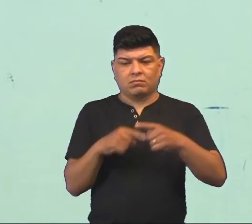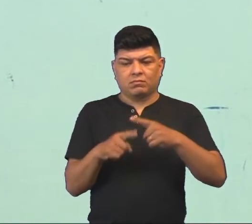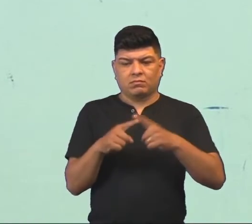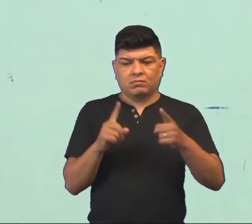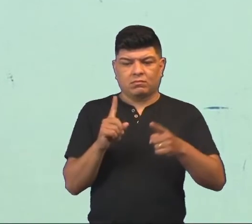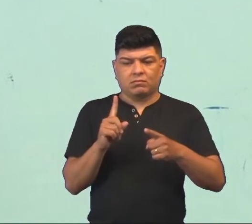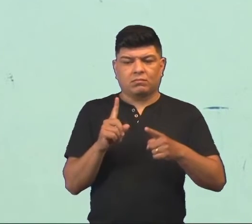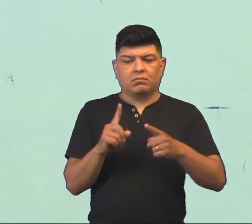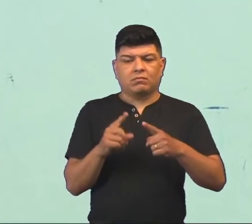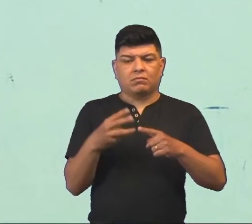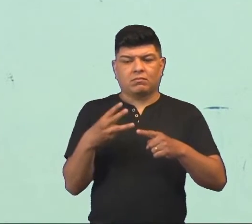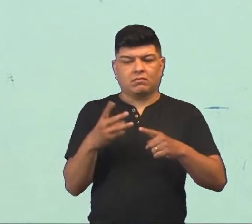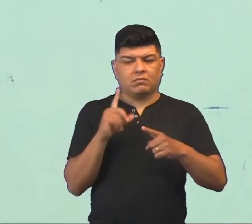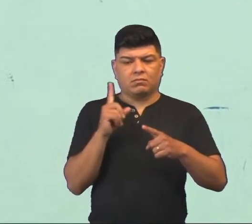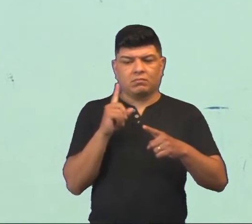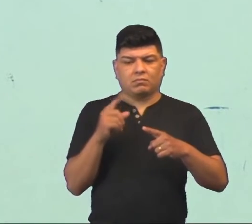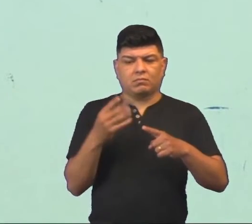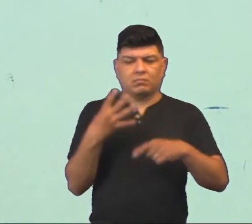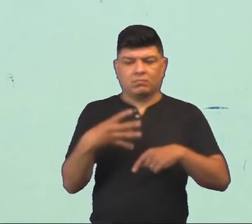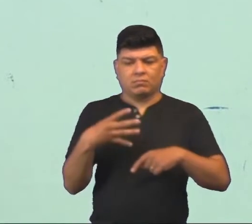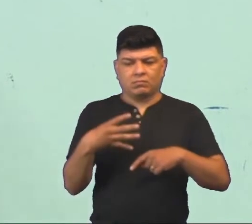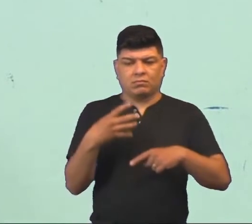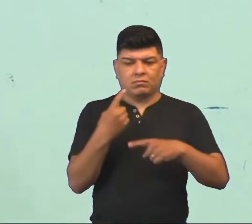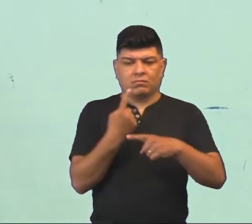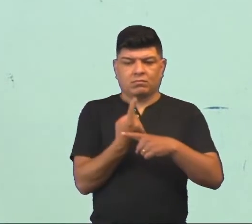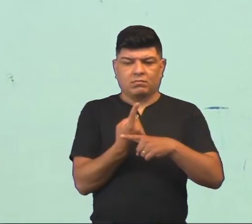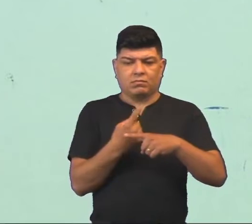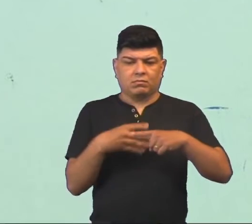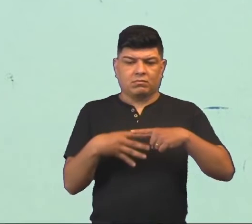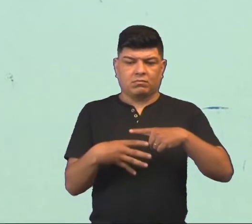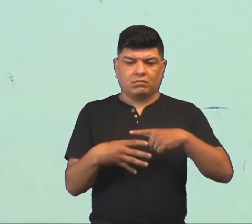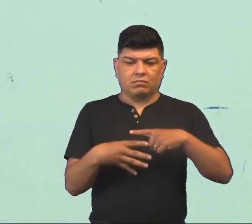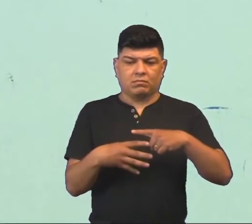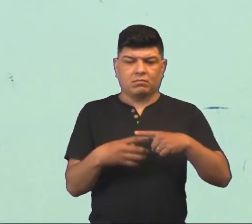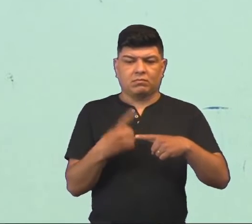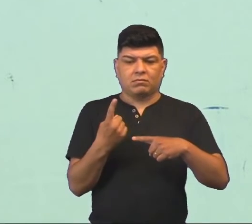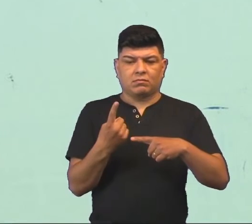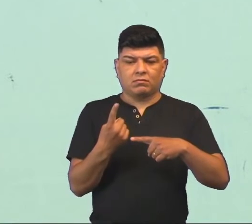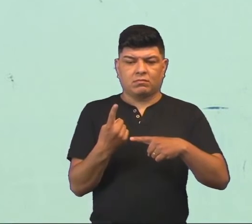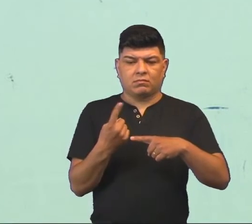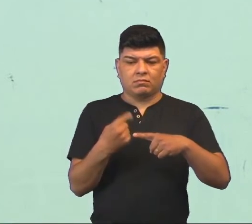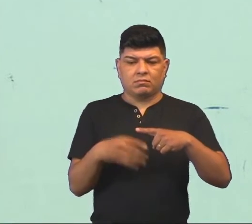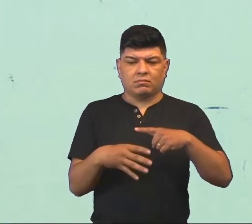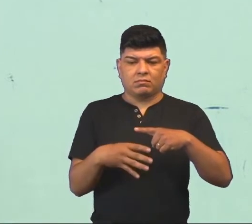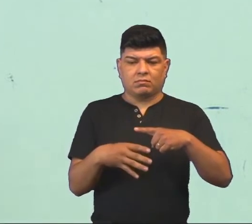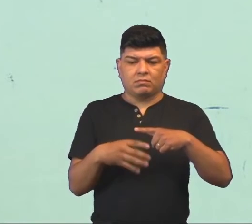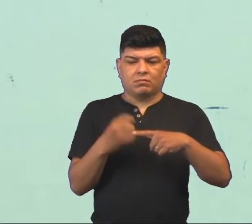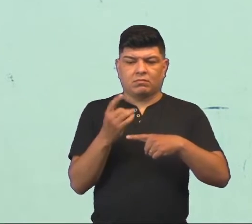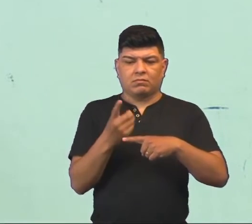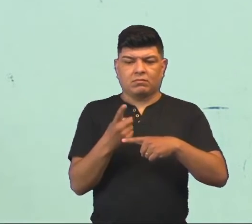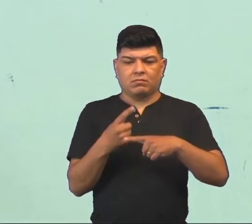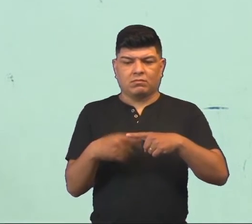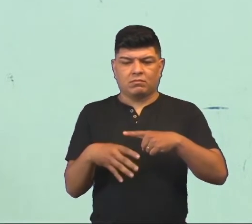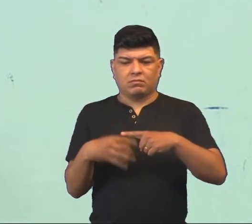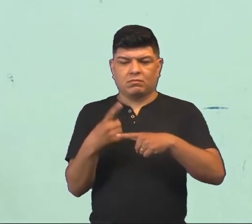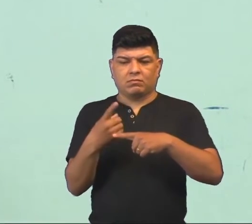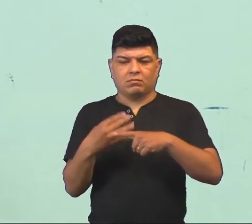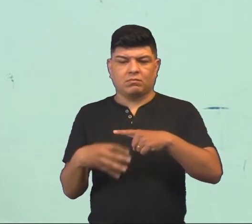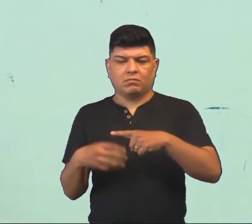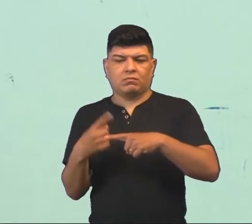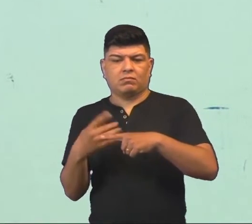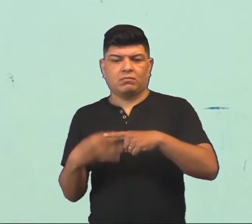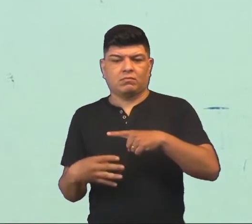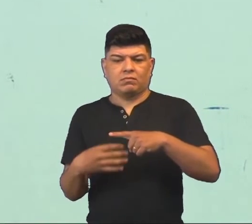na metade, nem em 3 partes, sim em 4 partes. Então, eu leio 1/4, cada parte dessa é